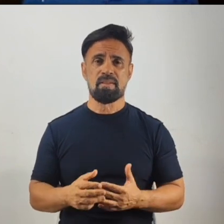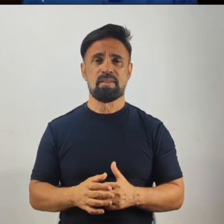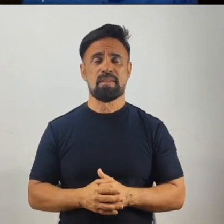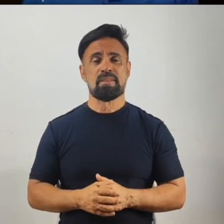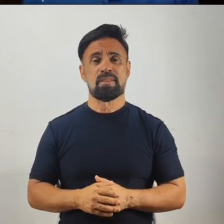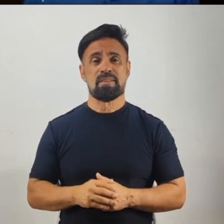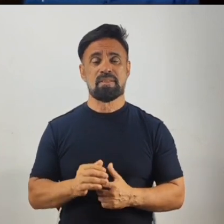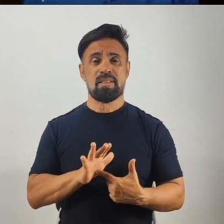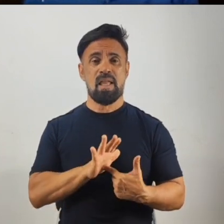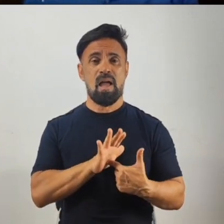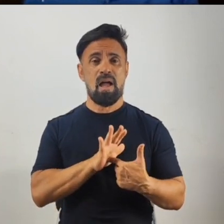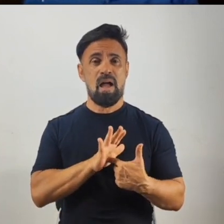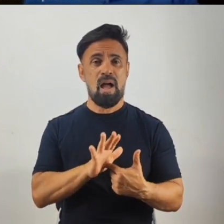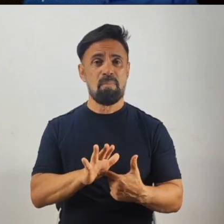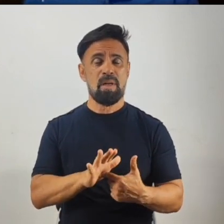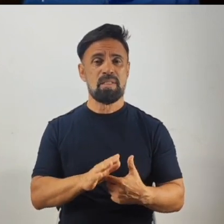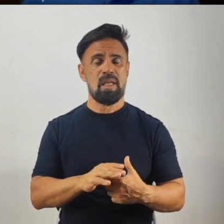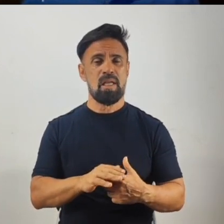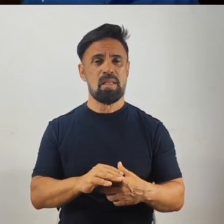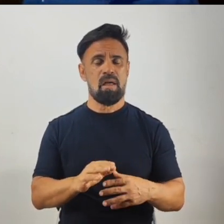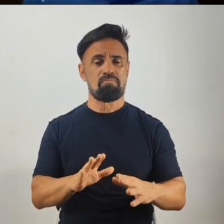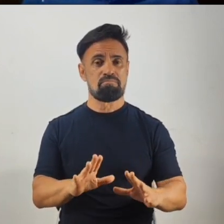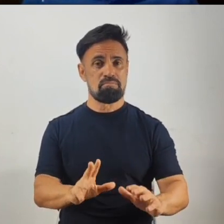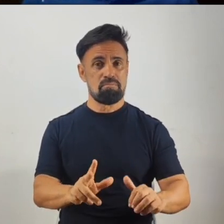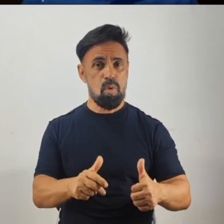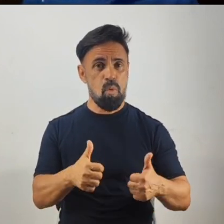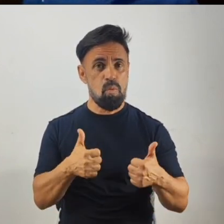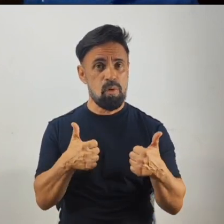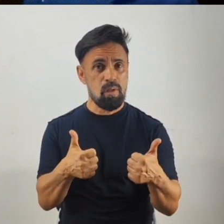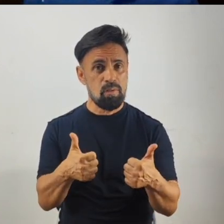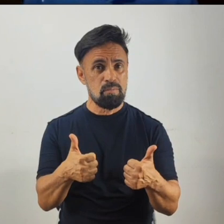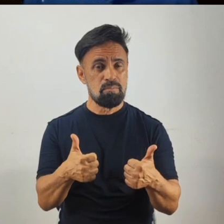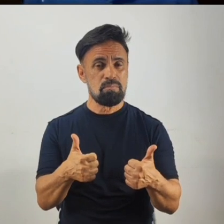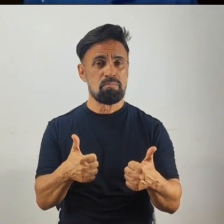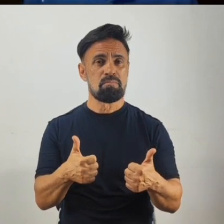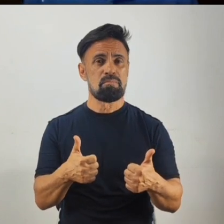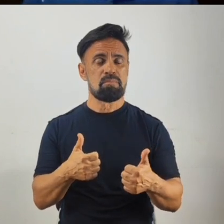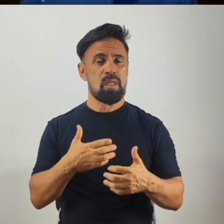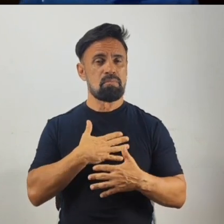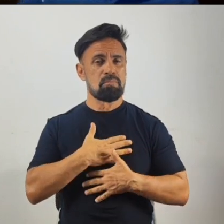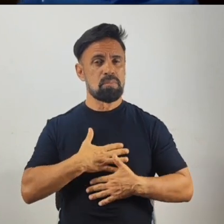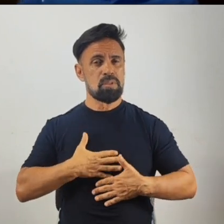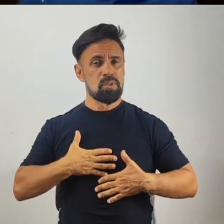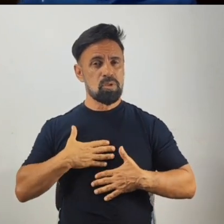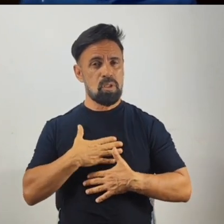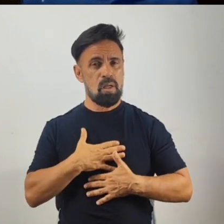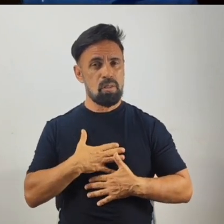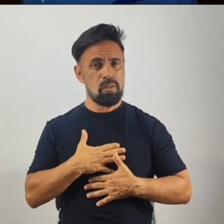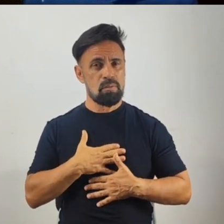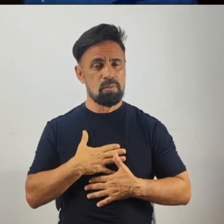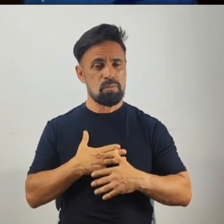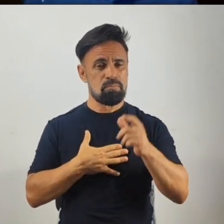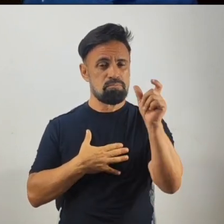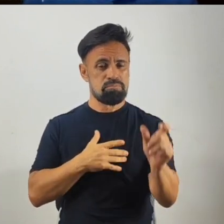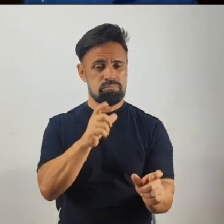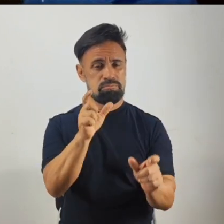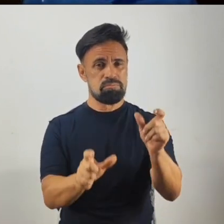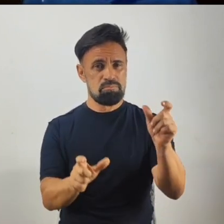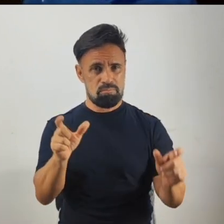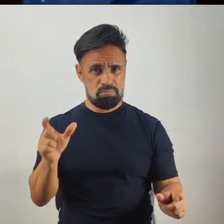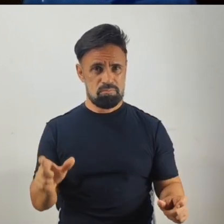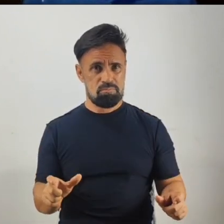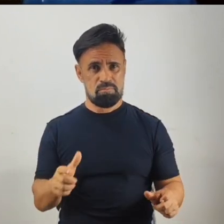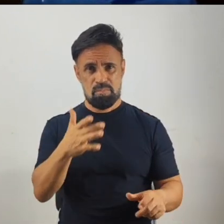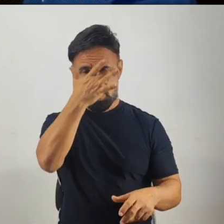se isso apresenta qualidade, apresenta um bem-estar na realidade